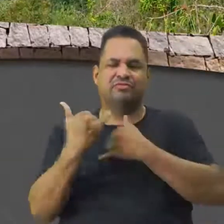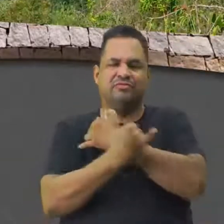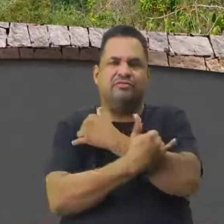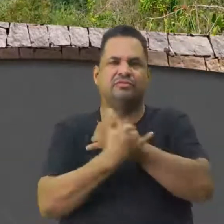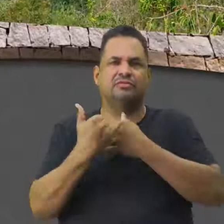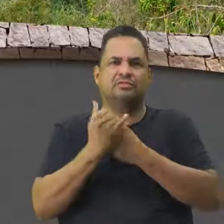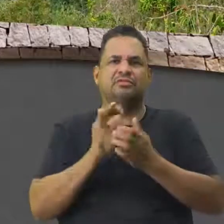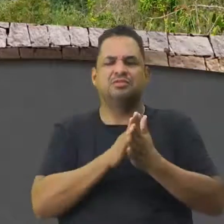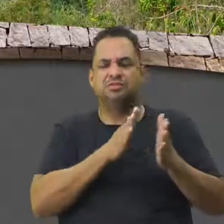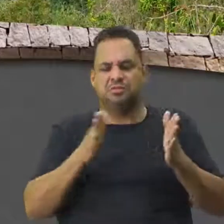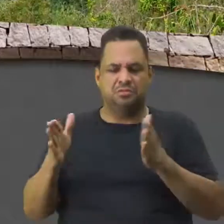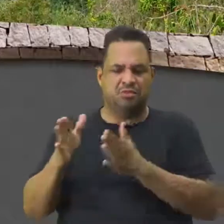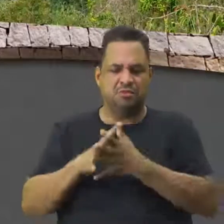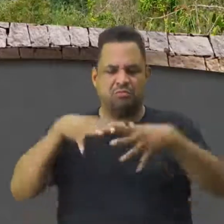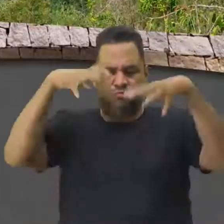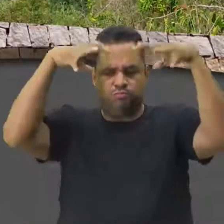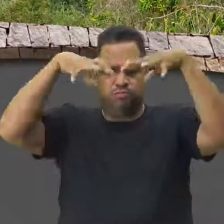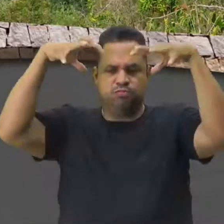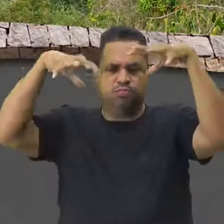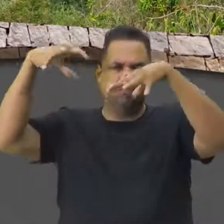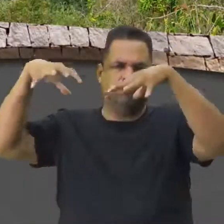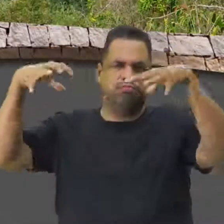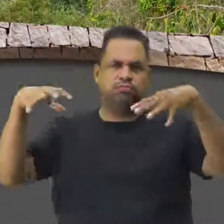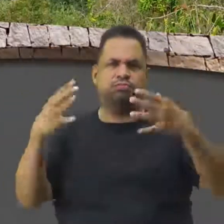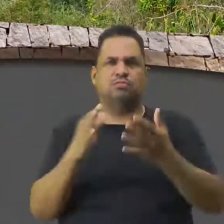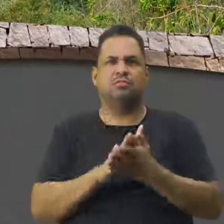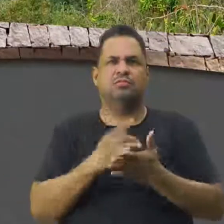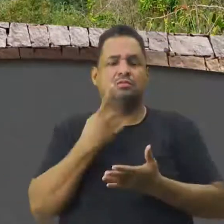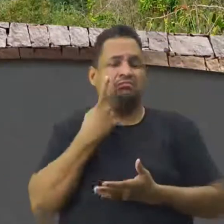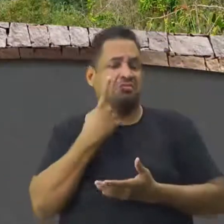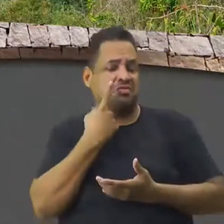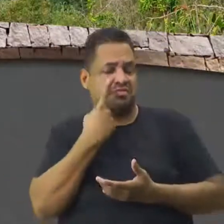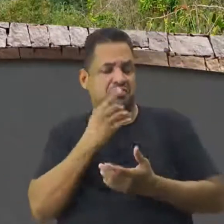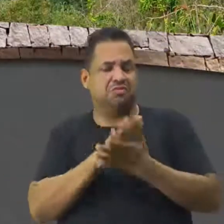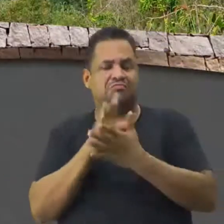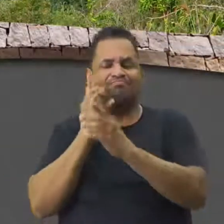período chuvoso, nós iremos encontrar